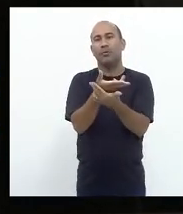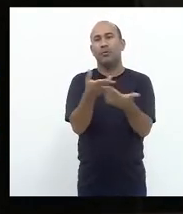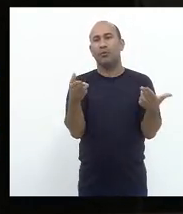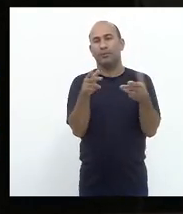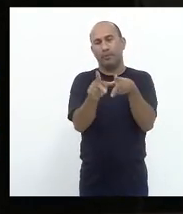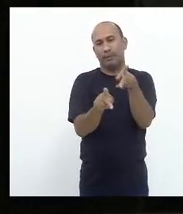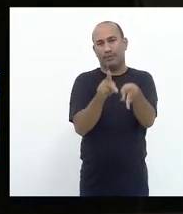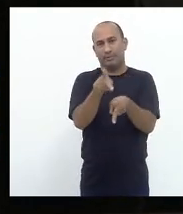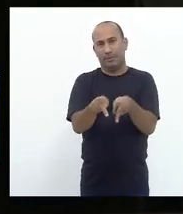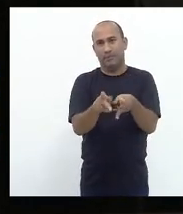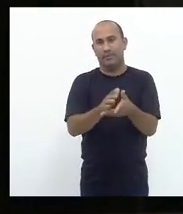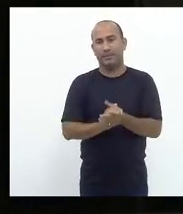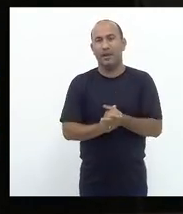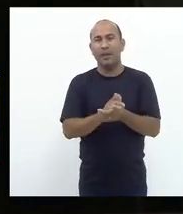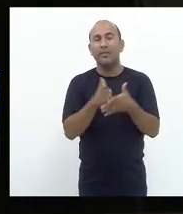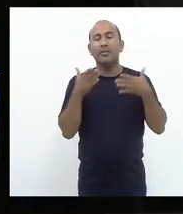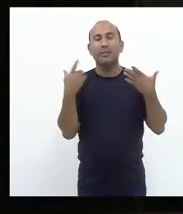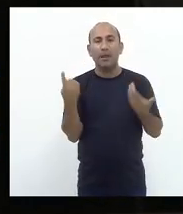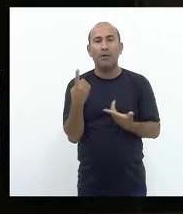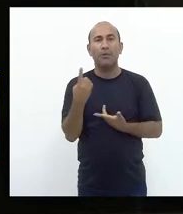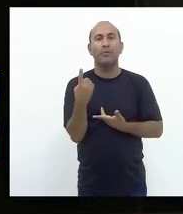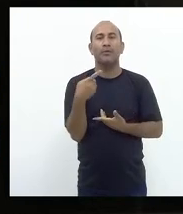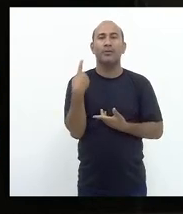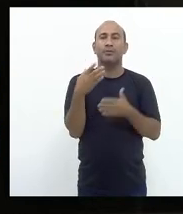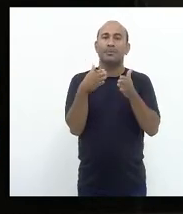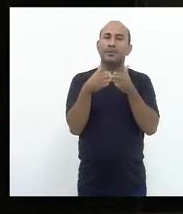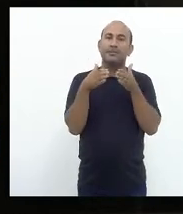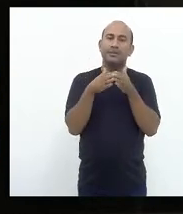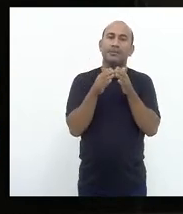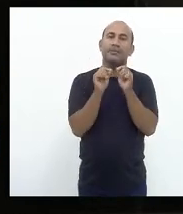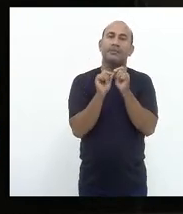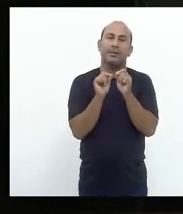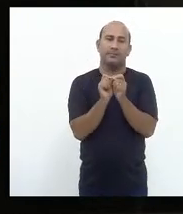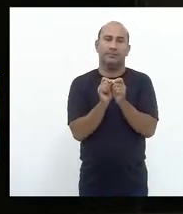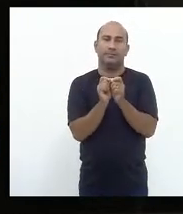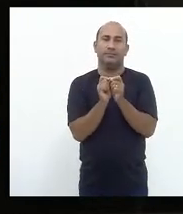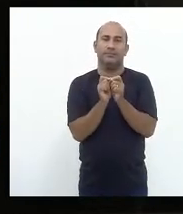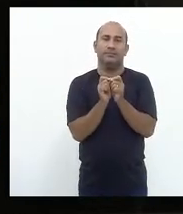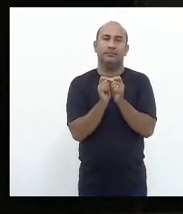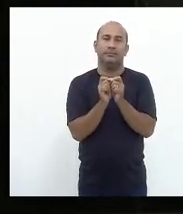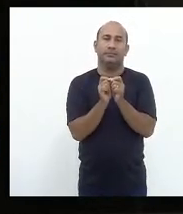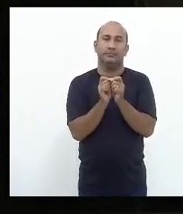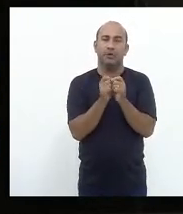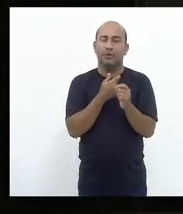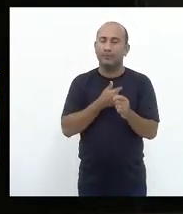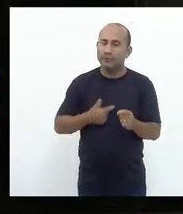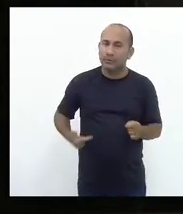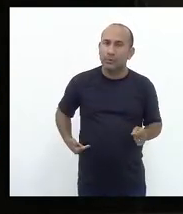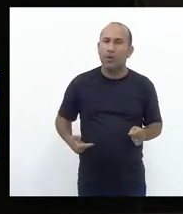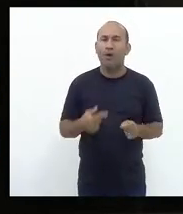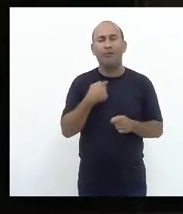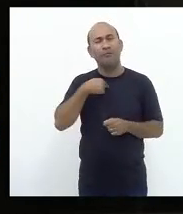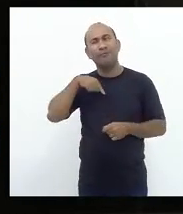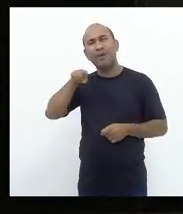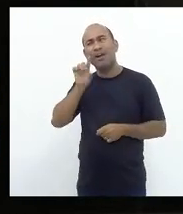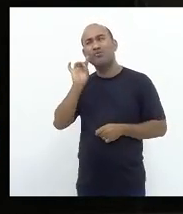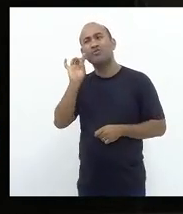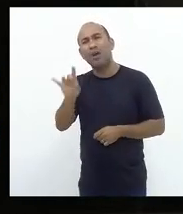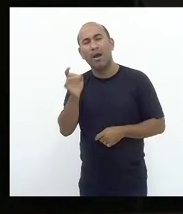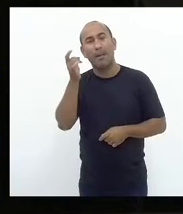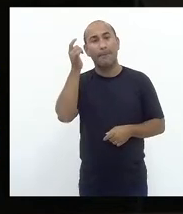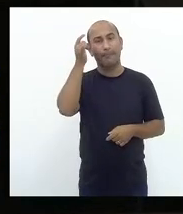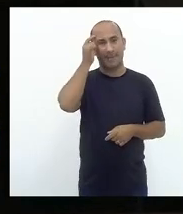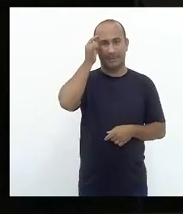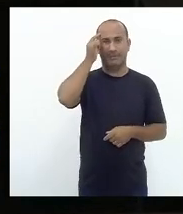população. Então, governador, esse pedido que eu te faço é para que o senhor não vá somente